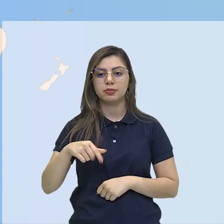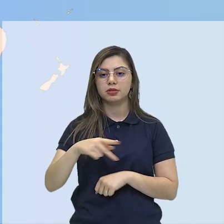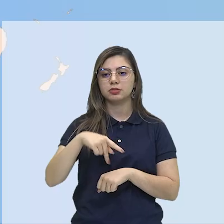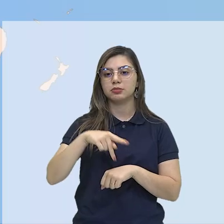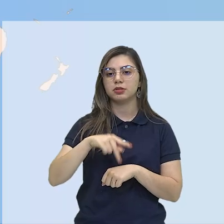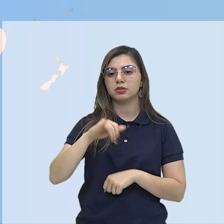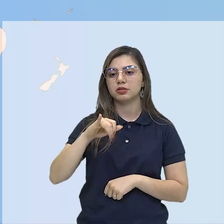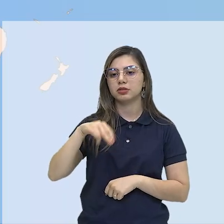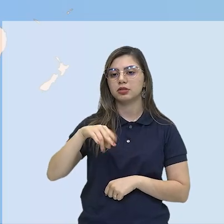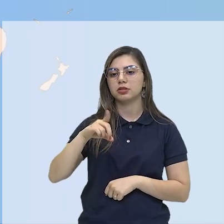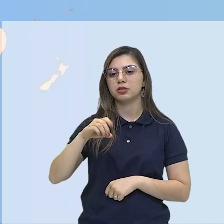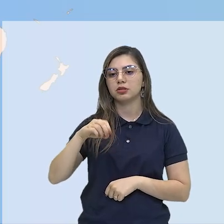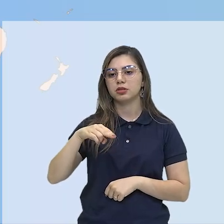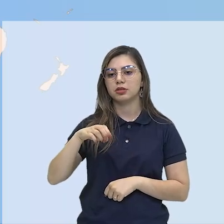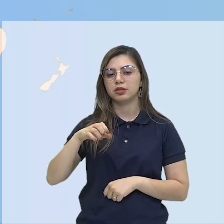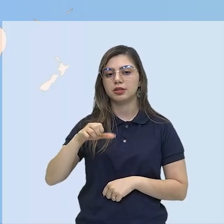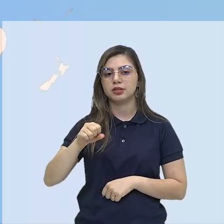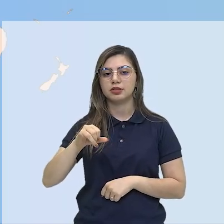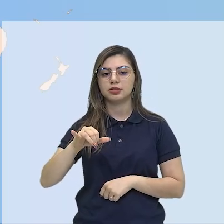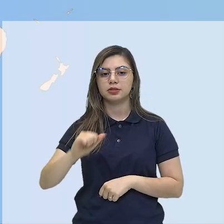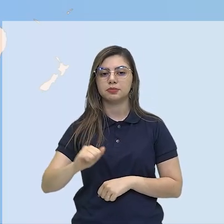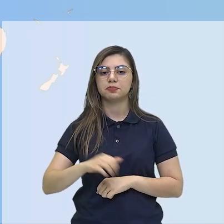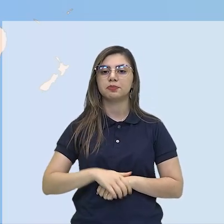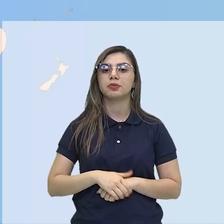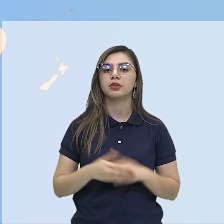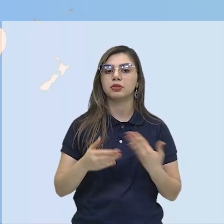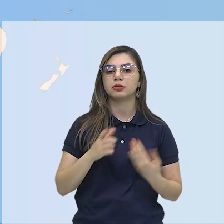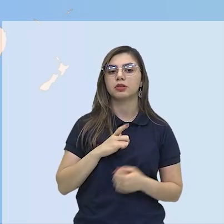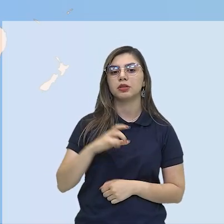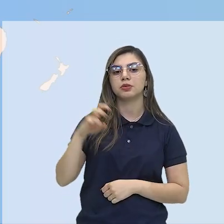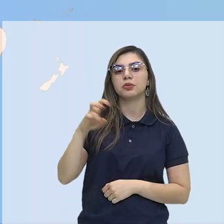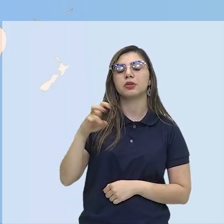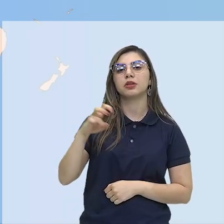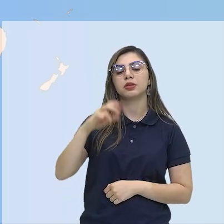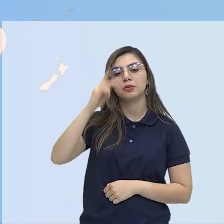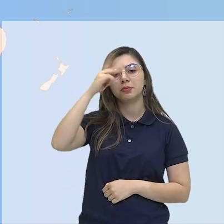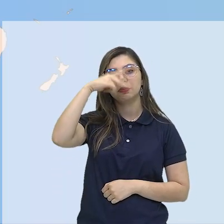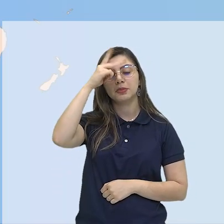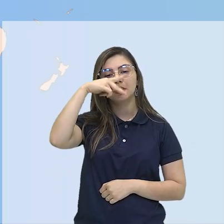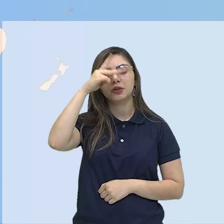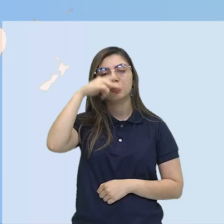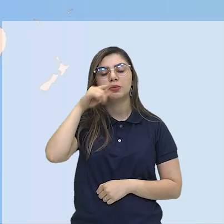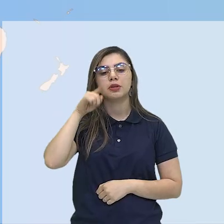gente tem a identificação do Peru, que no ano de 2019 pescou